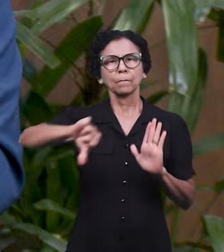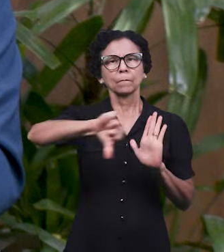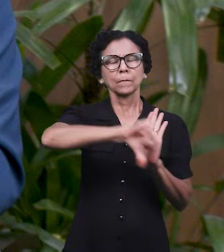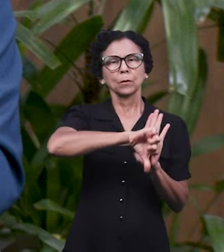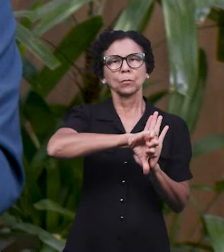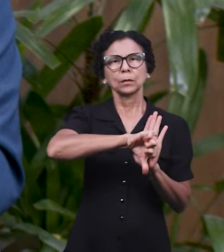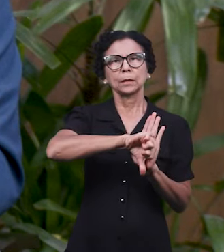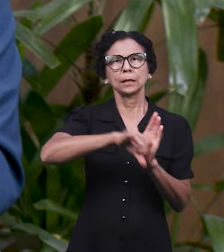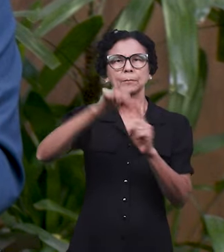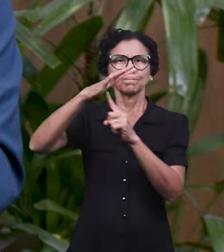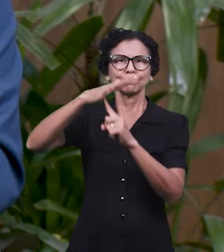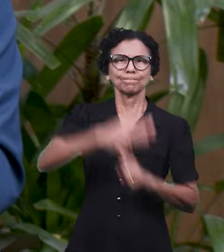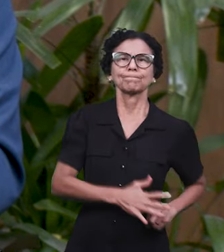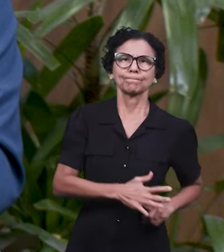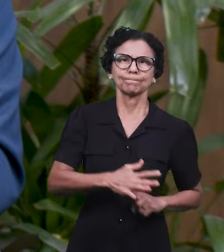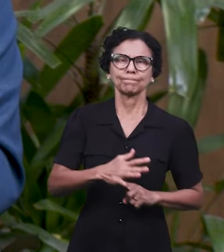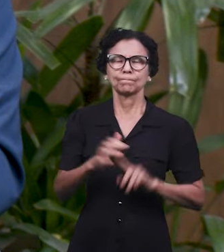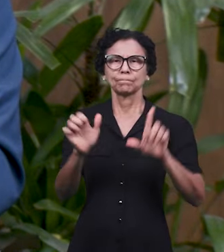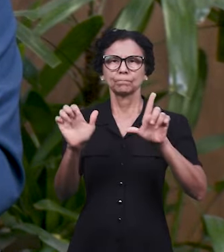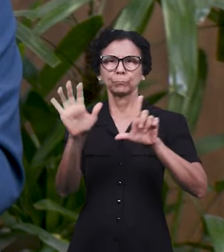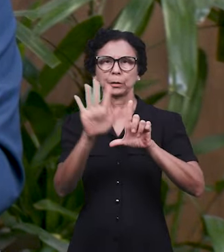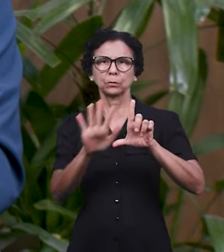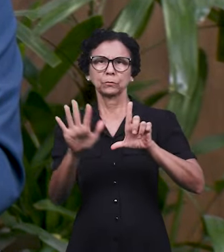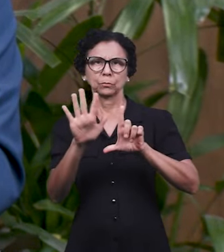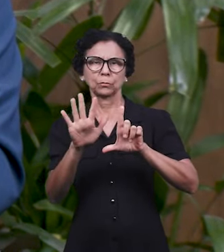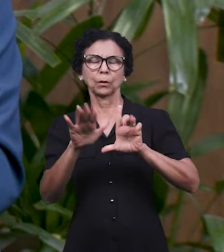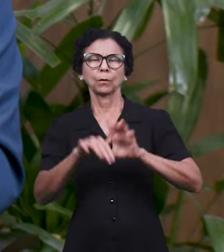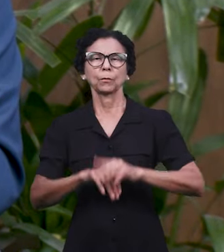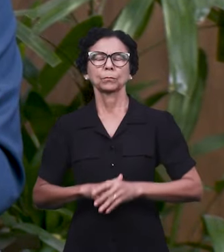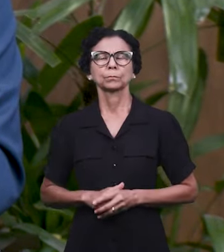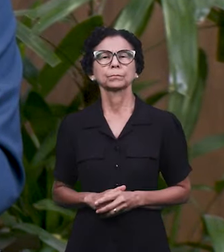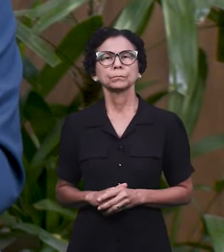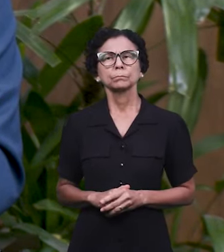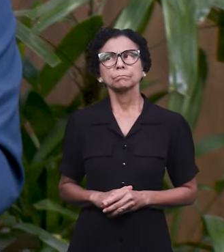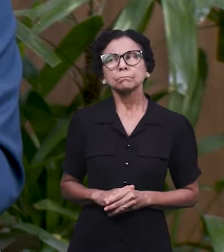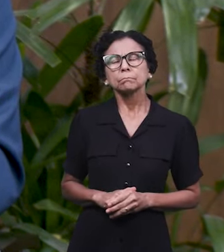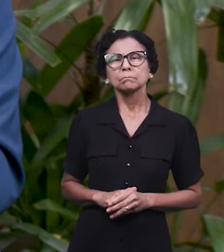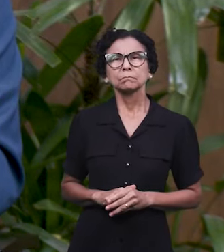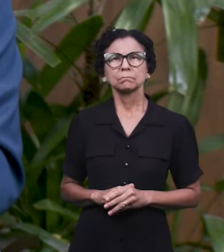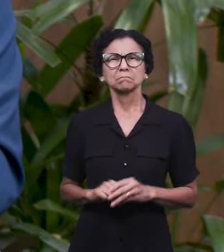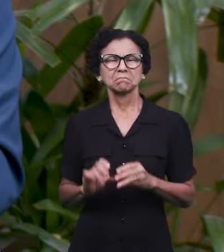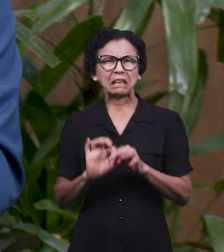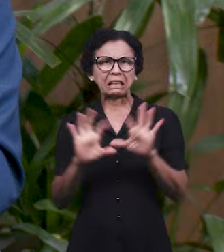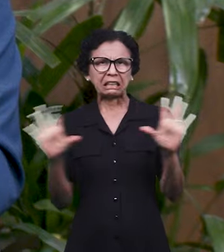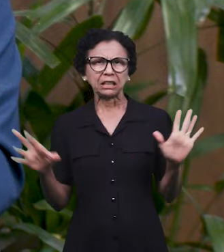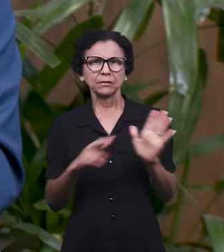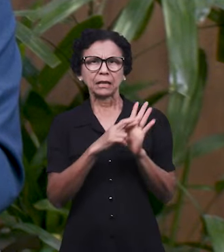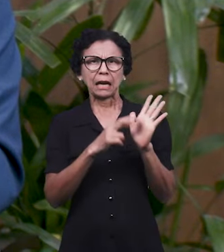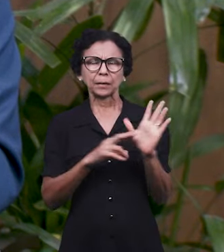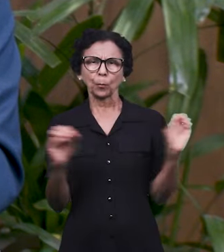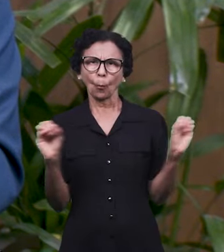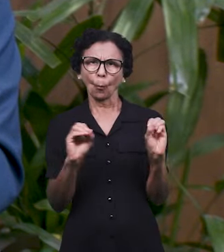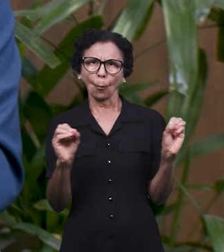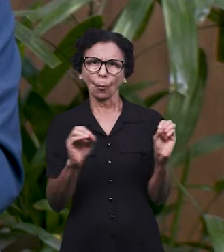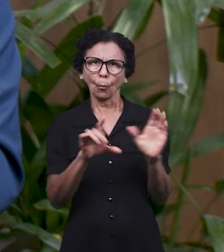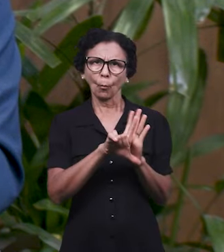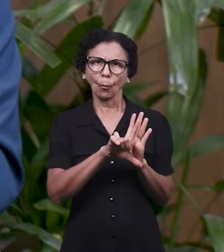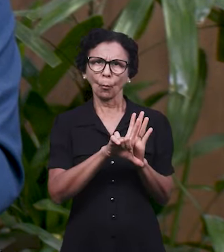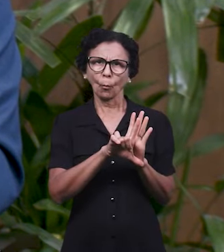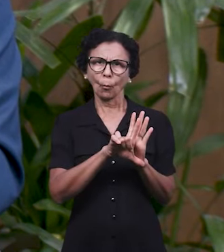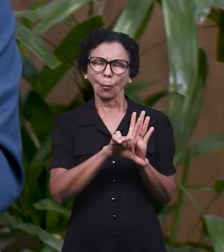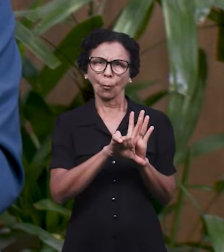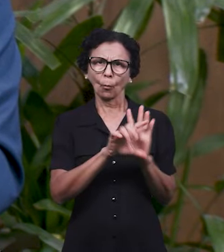ambiente virtual Será que o ambiente virtual é um Mundo Livre Sem Regras sem leis em que as